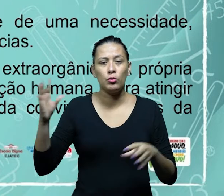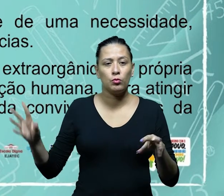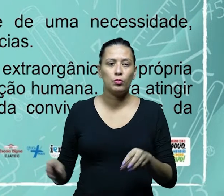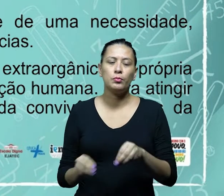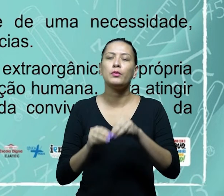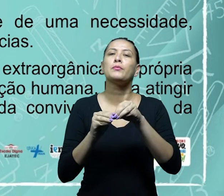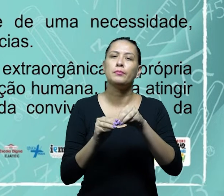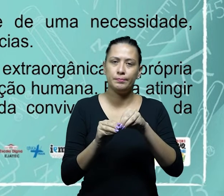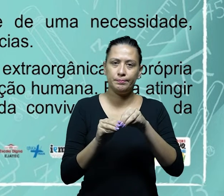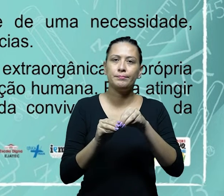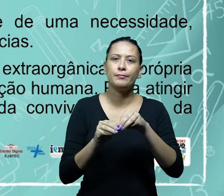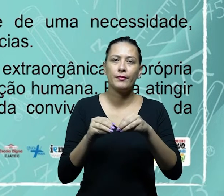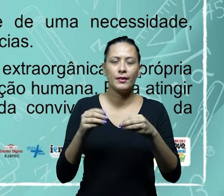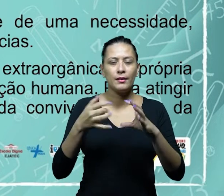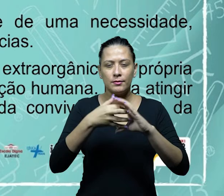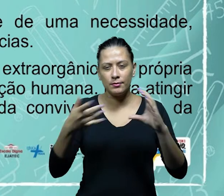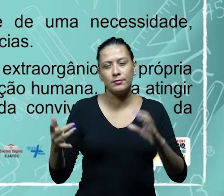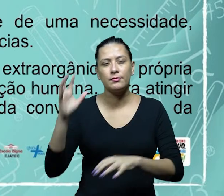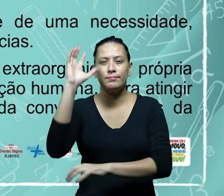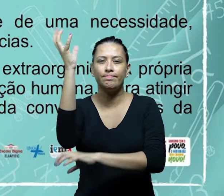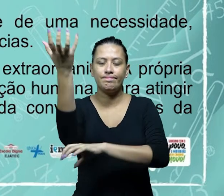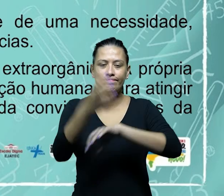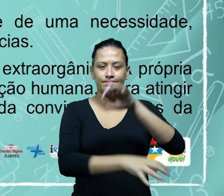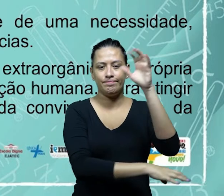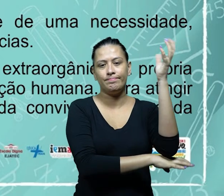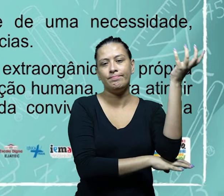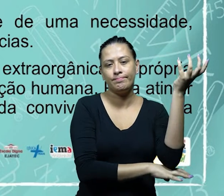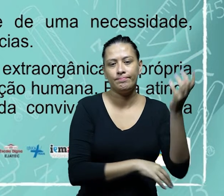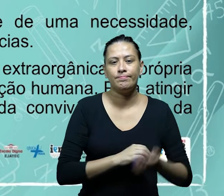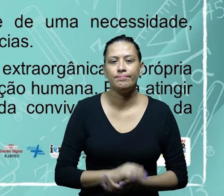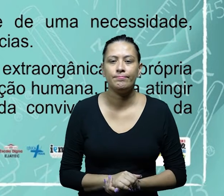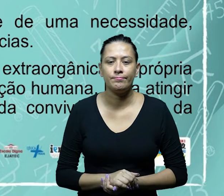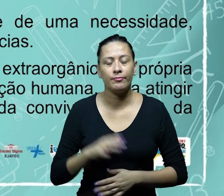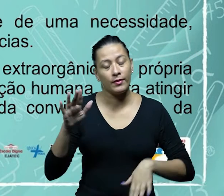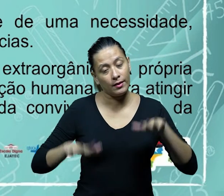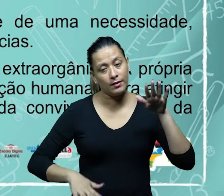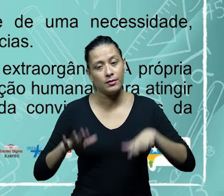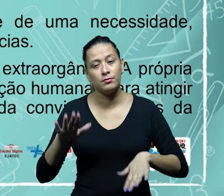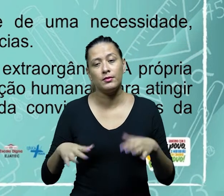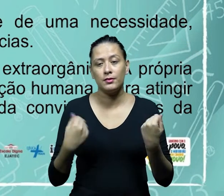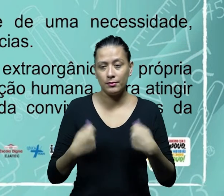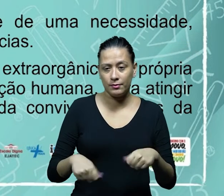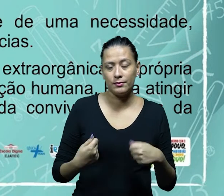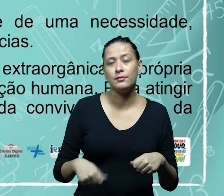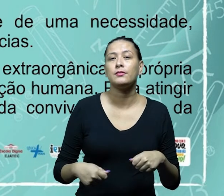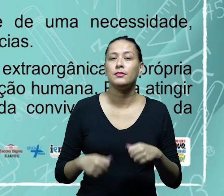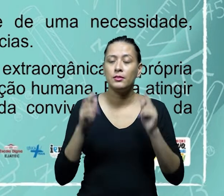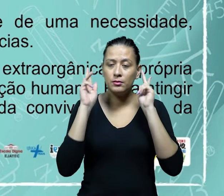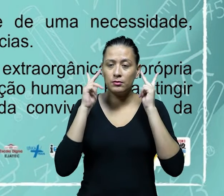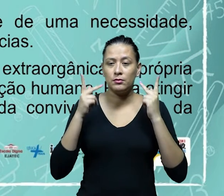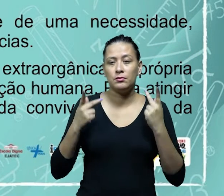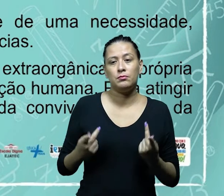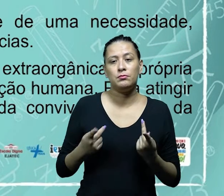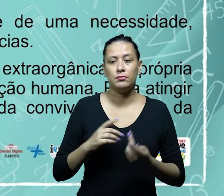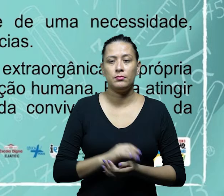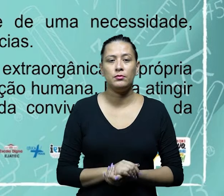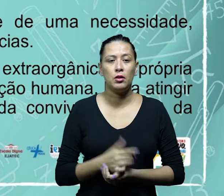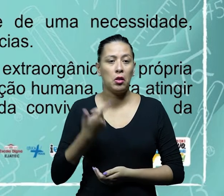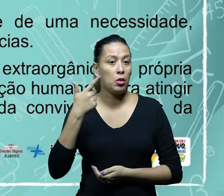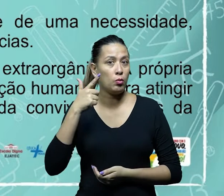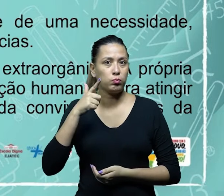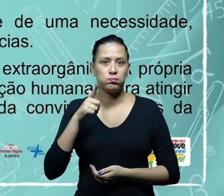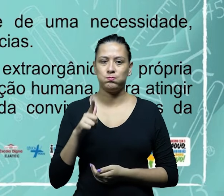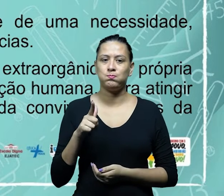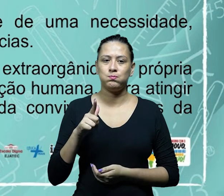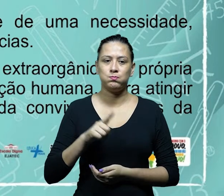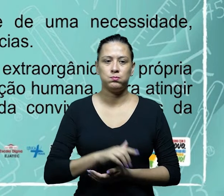complementar a obra da natureza às vezes né as necessidades humanas não supridas diretamente pela